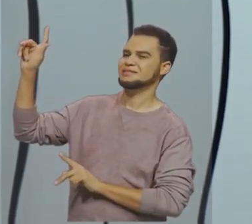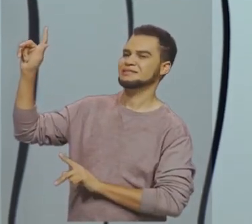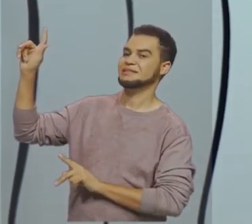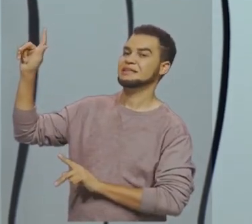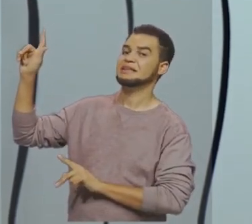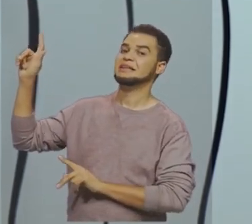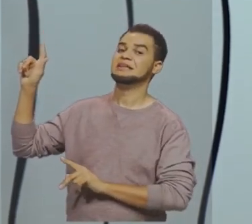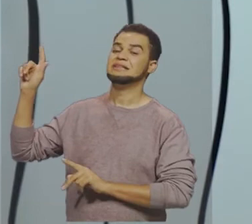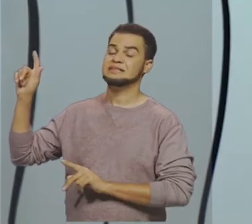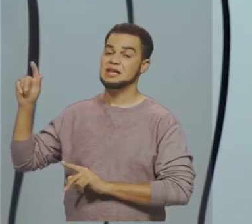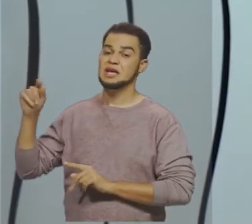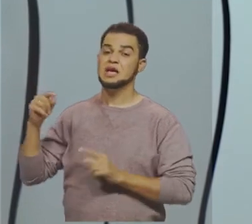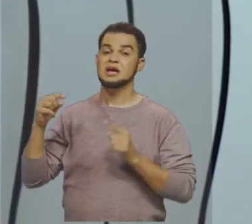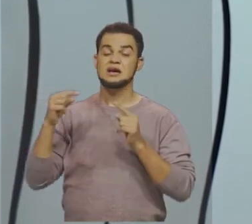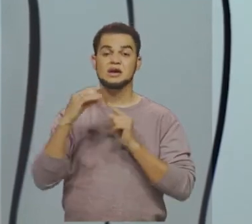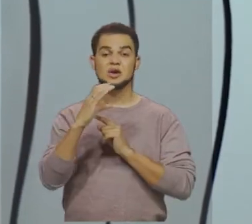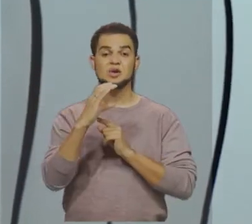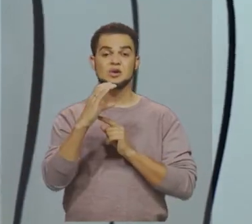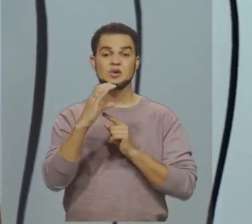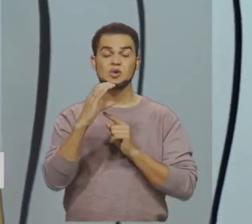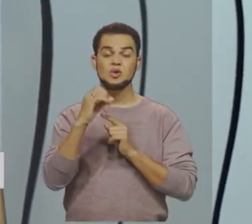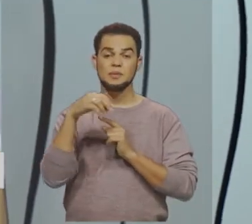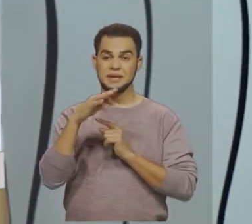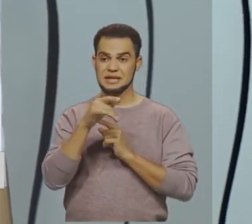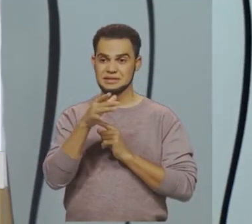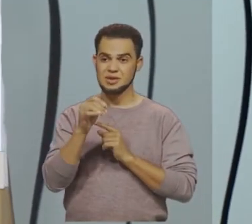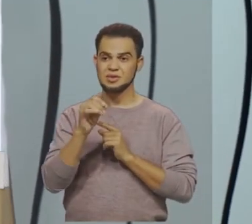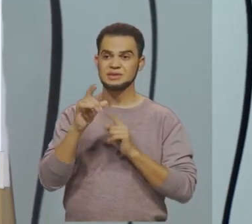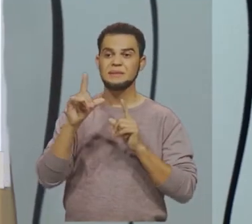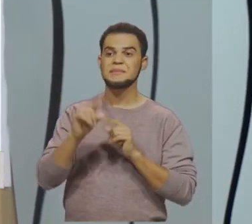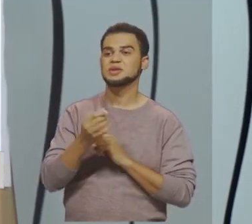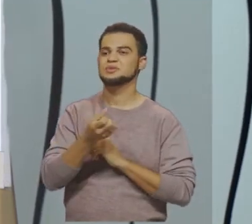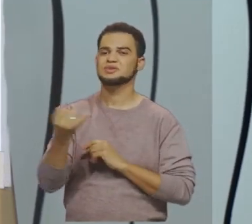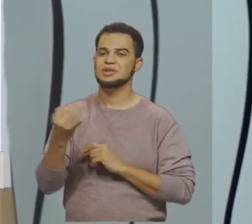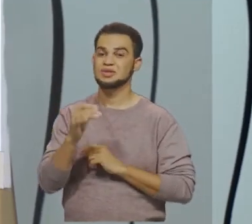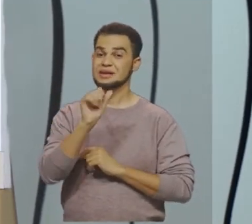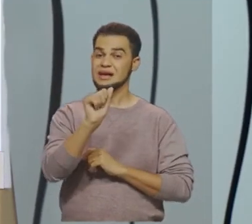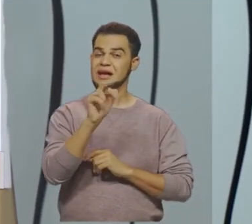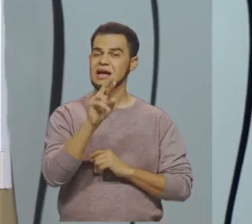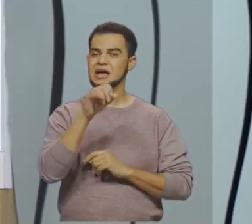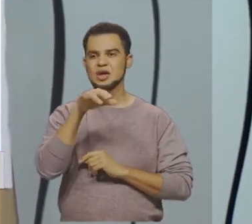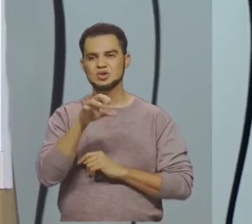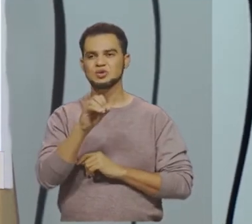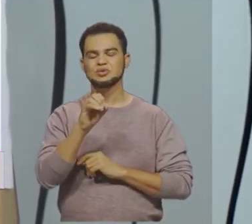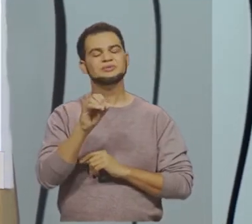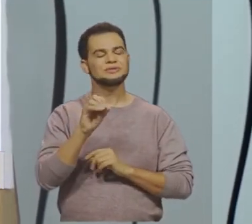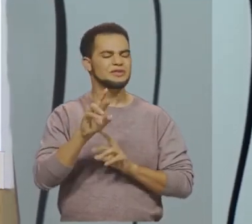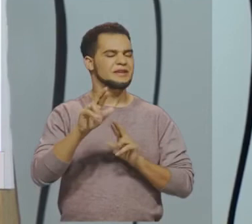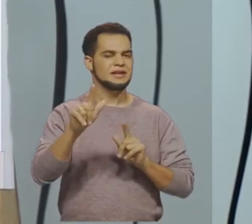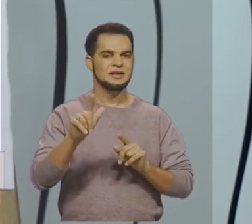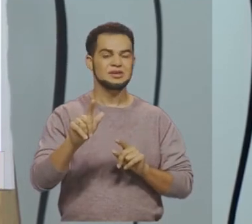na combinação do que no arranjo. Outra coisa, arranjo importa a ordem.